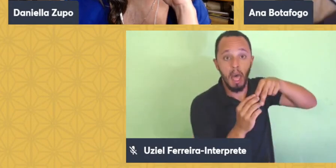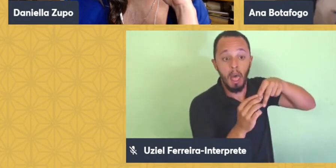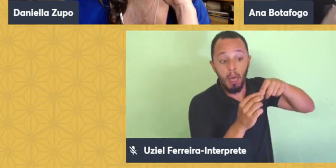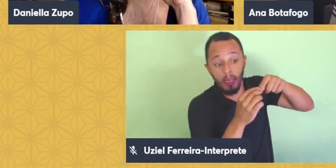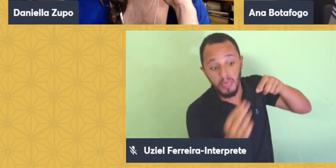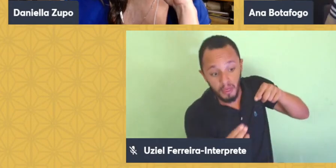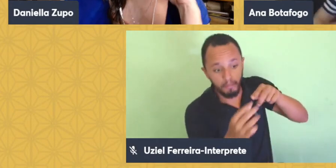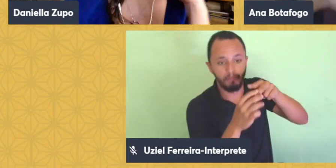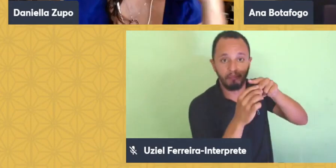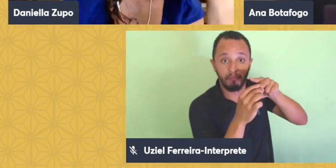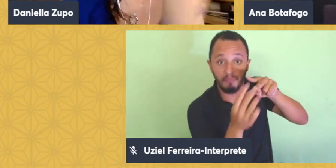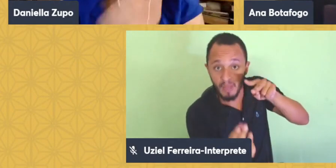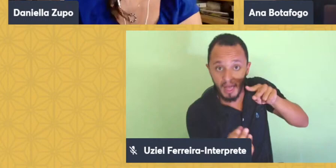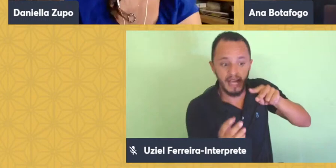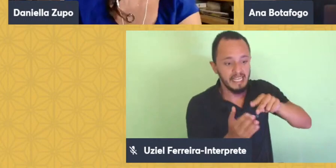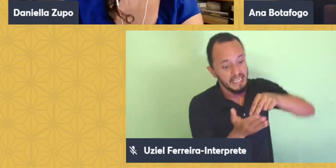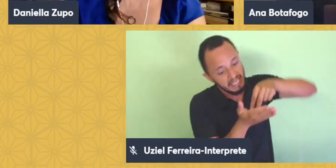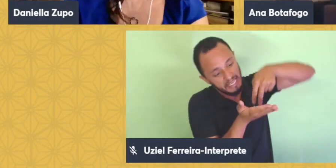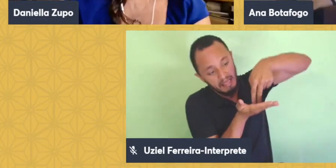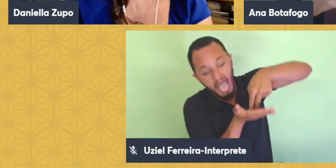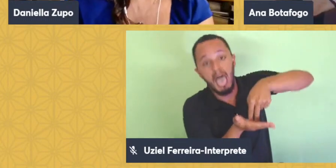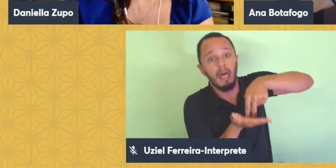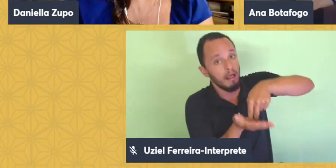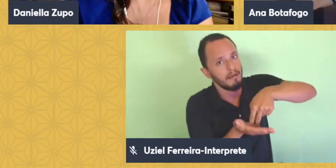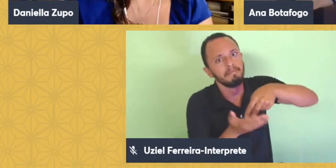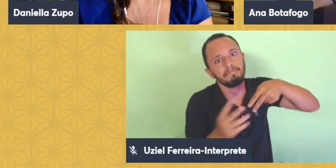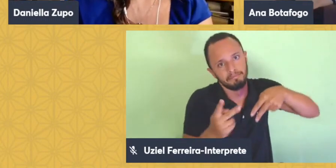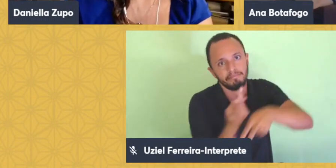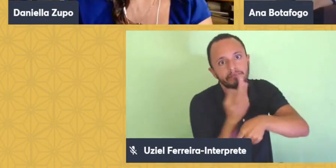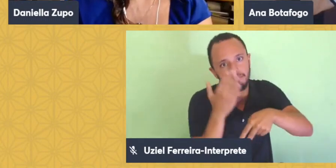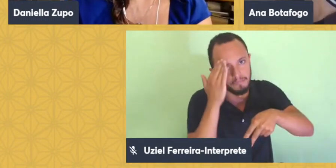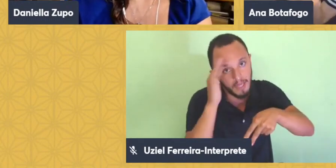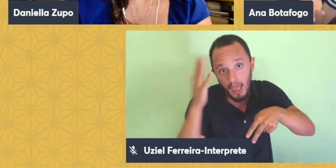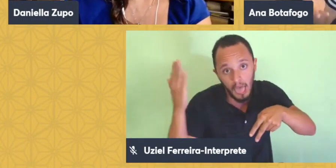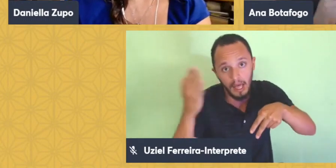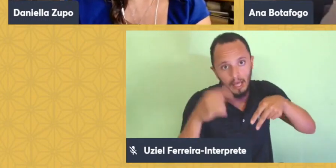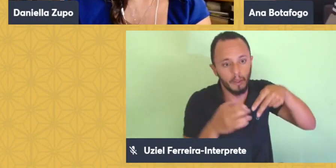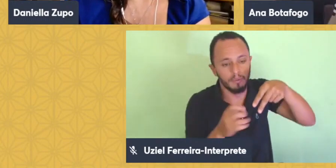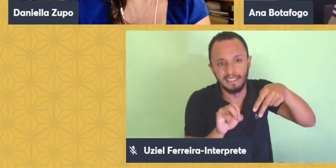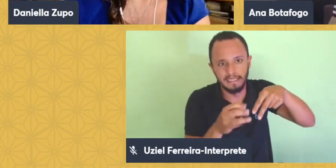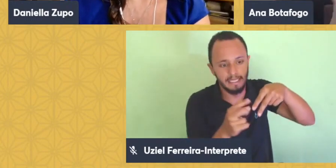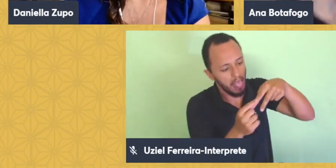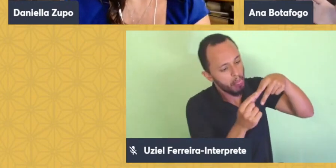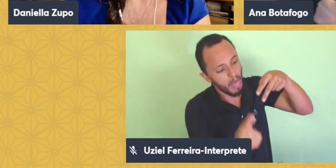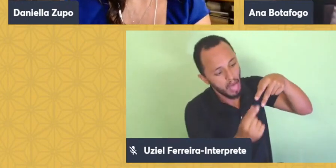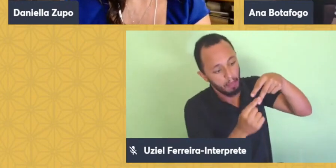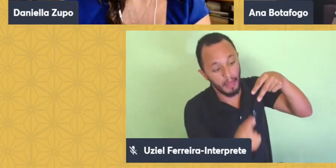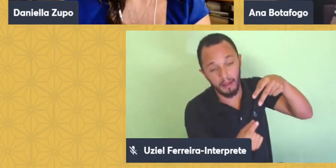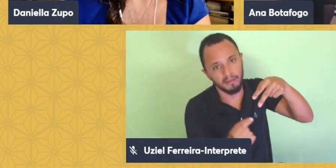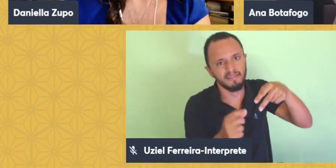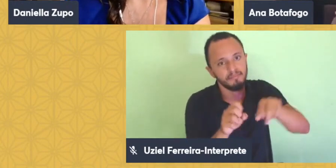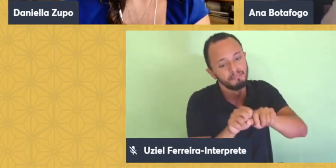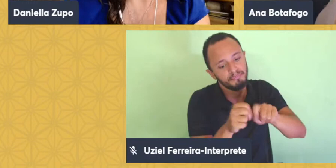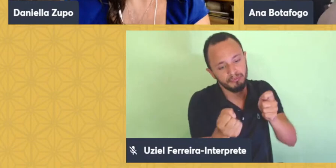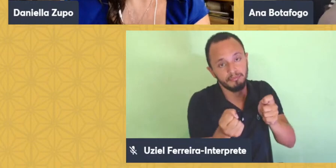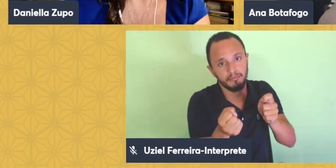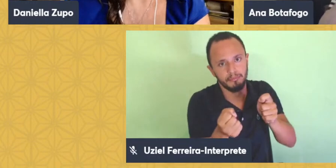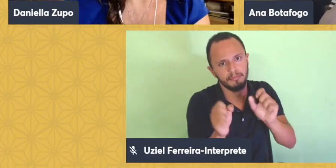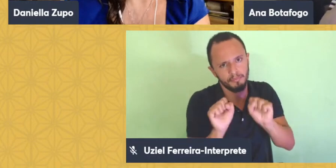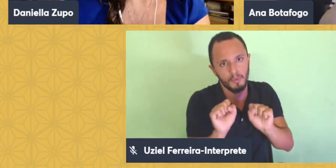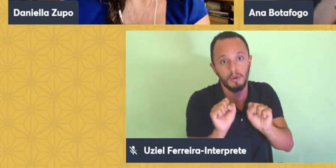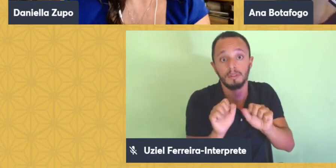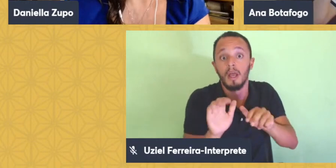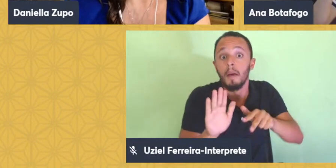e você coloca o seu peso todo em cima do dedo do pé claro que a tendência é a unha cair Eu graças a Deus jamais